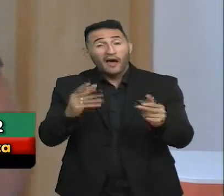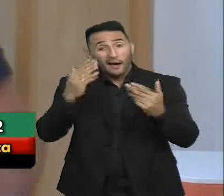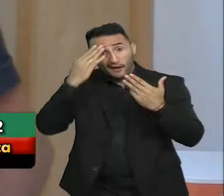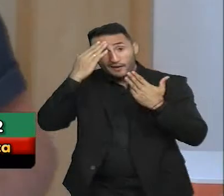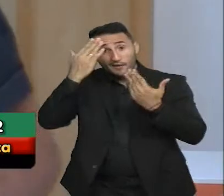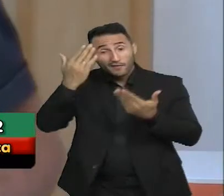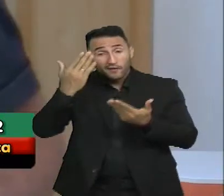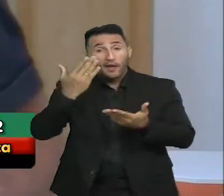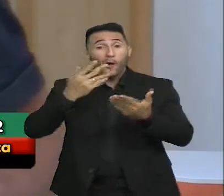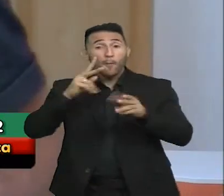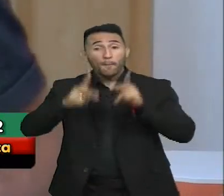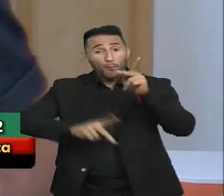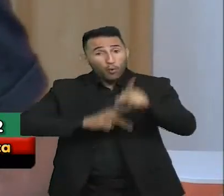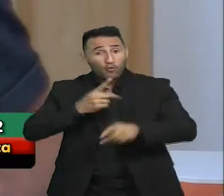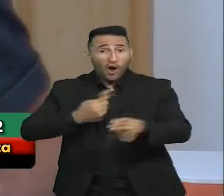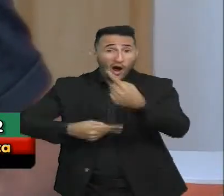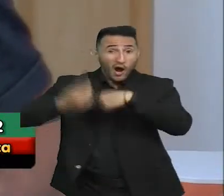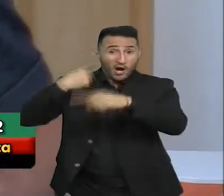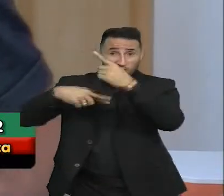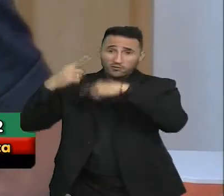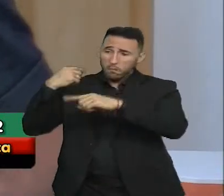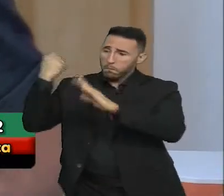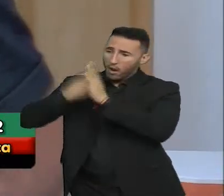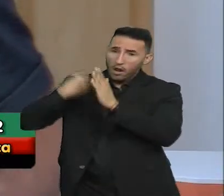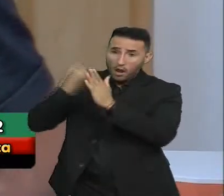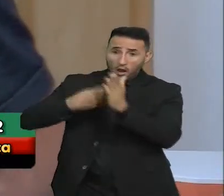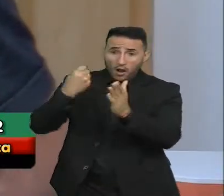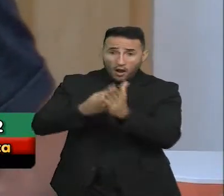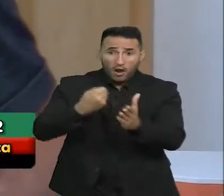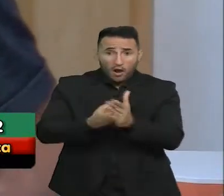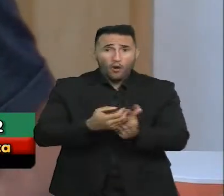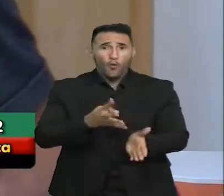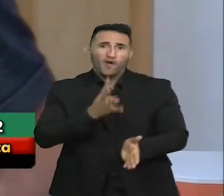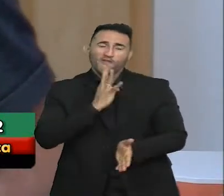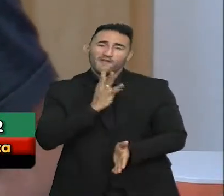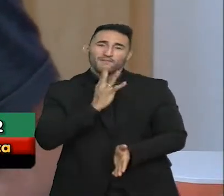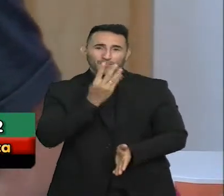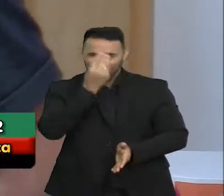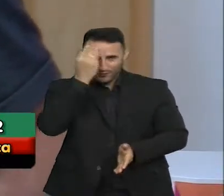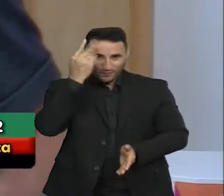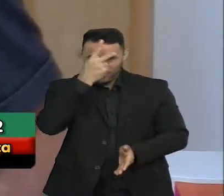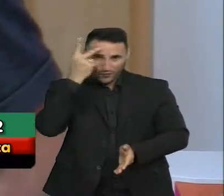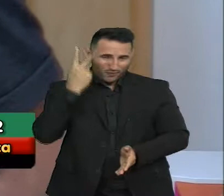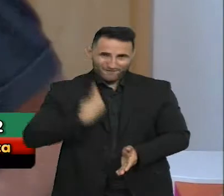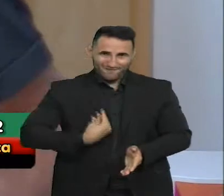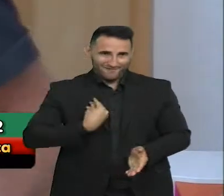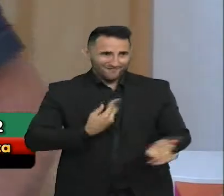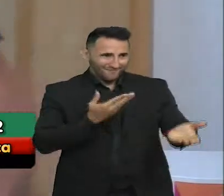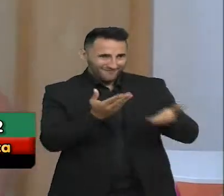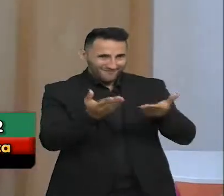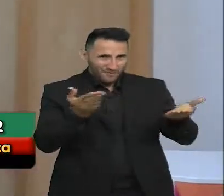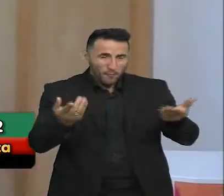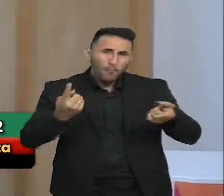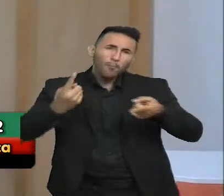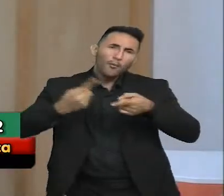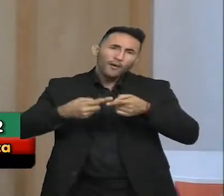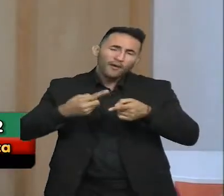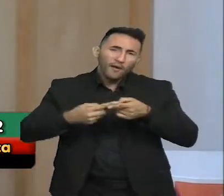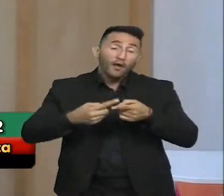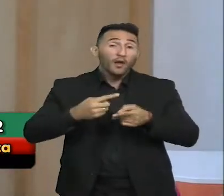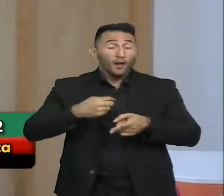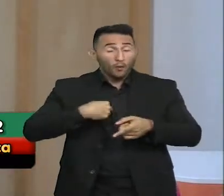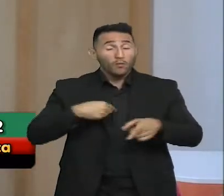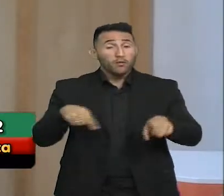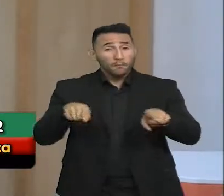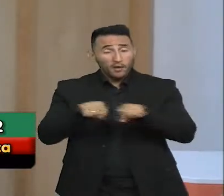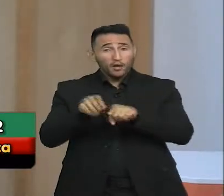nossa ancestralidade que eu pude conhecer essas pessoas magníficas. E por que isso? Porque eu também